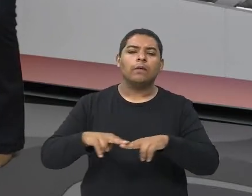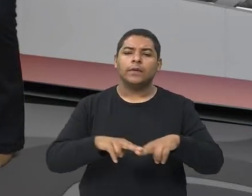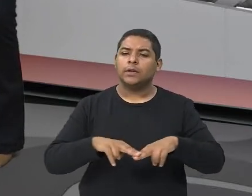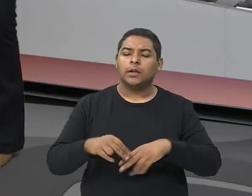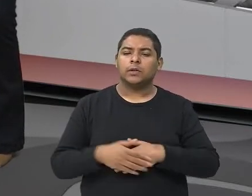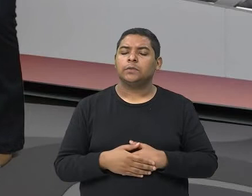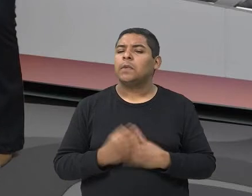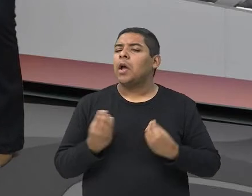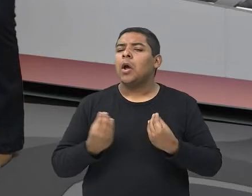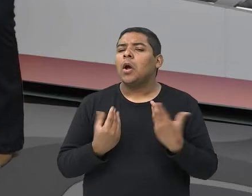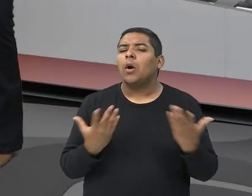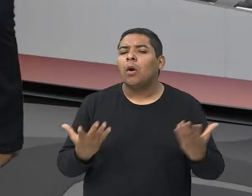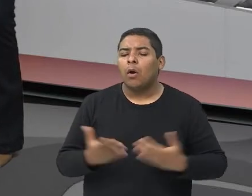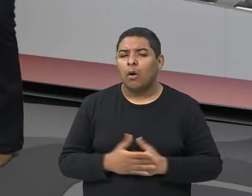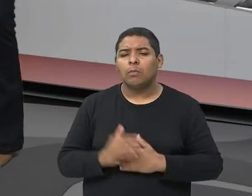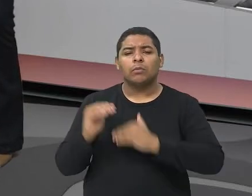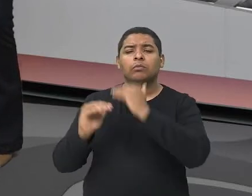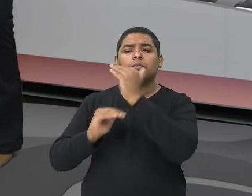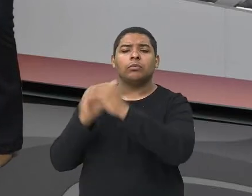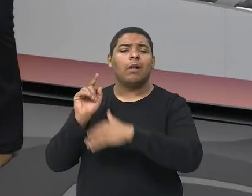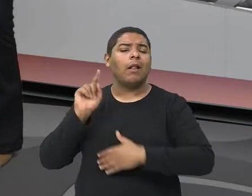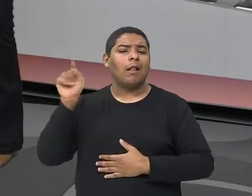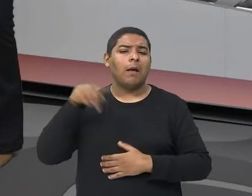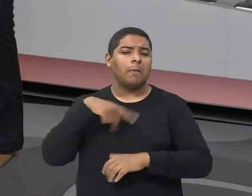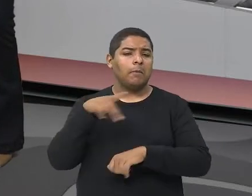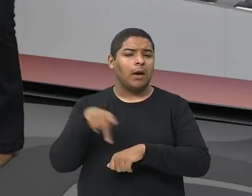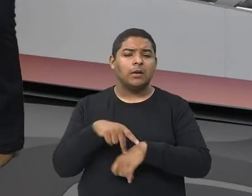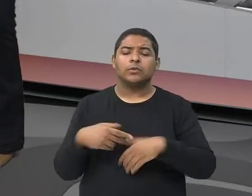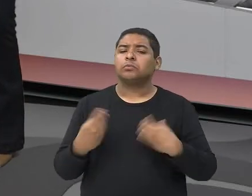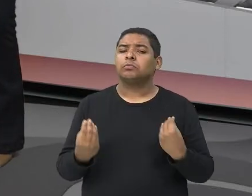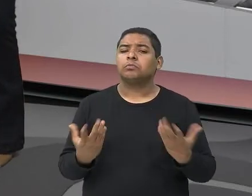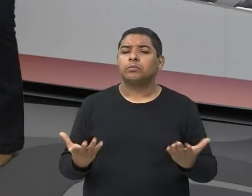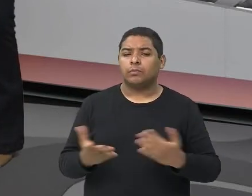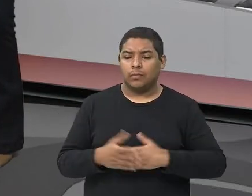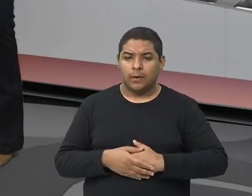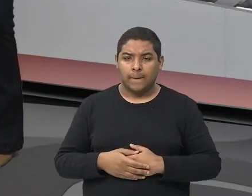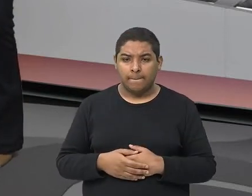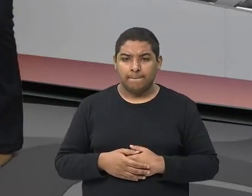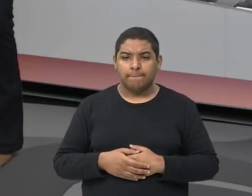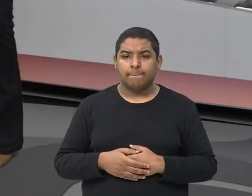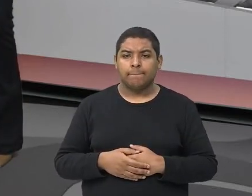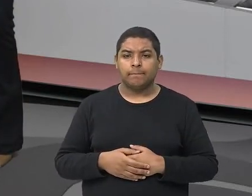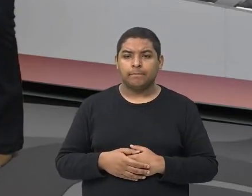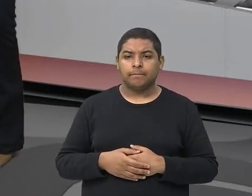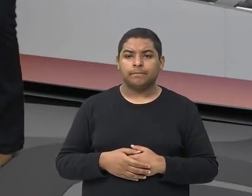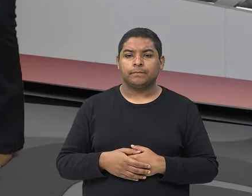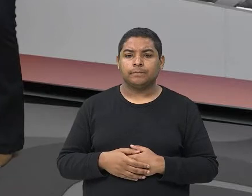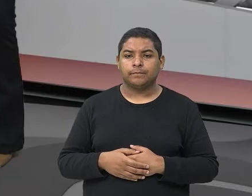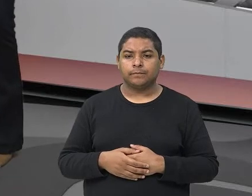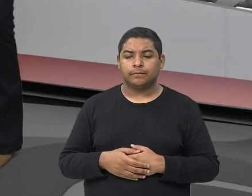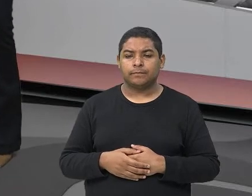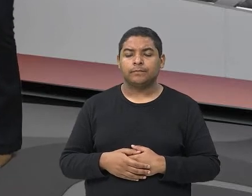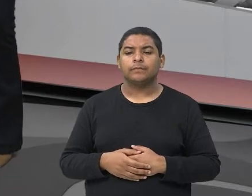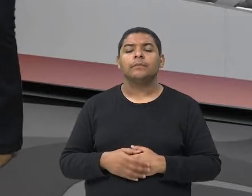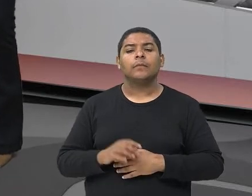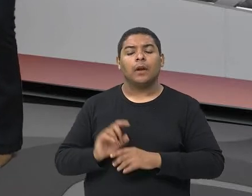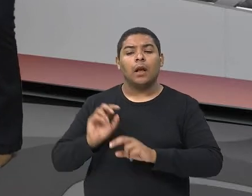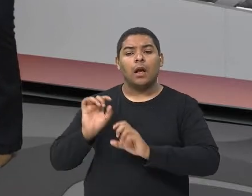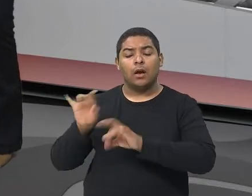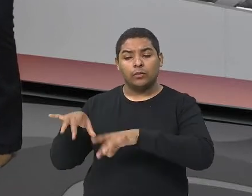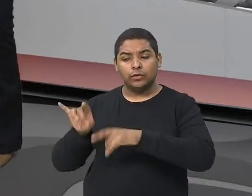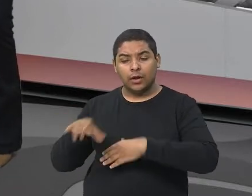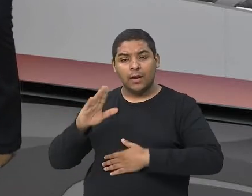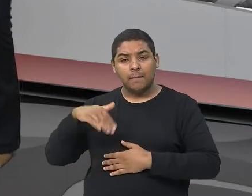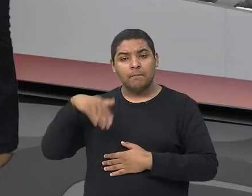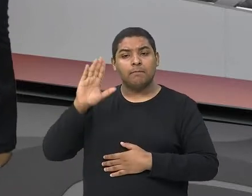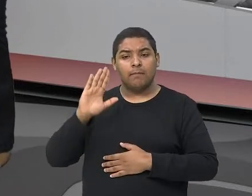vai verificar também o desenvolvimento em relação à Nova Zelândia? A gente verifica que a Austrália ela é bem mais desenvolvida que a Nova